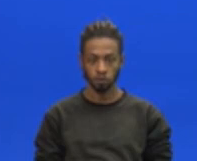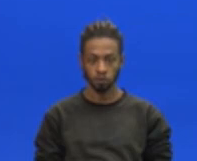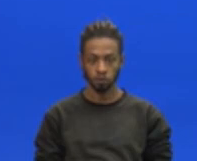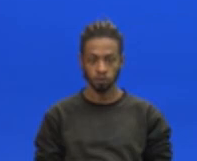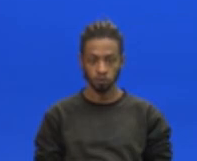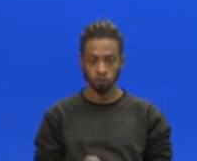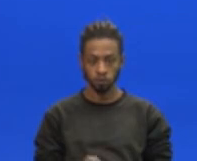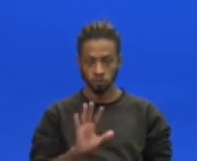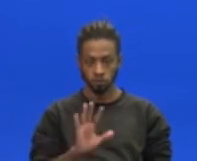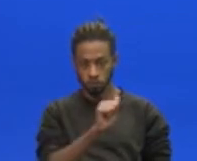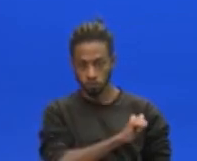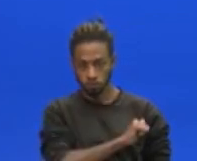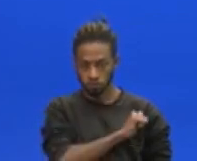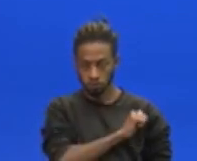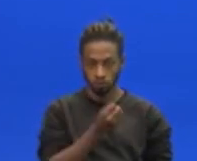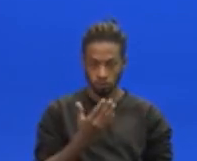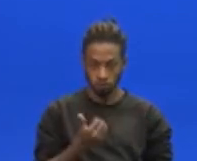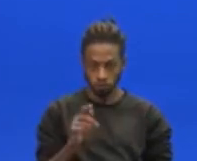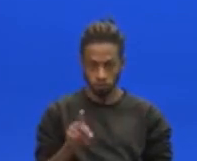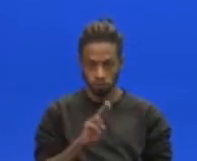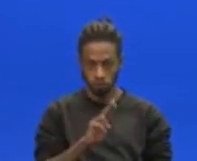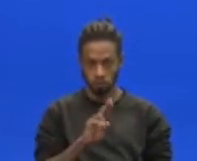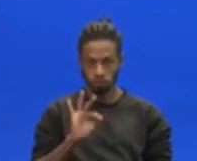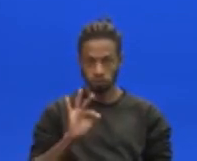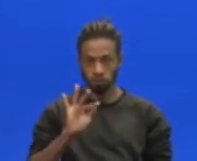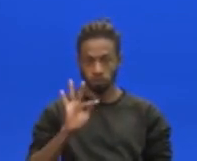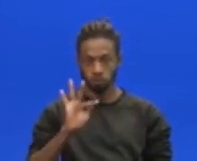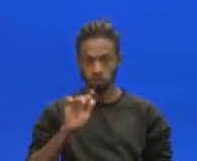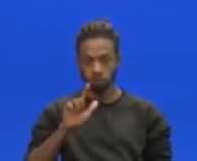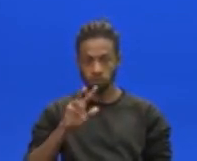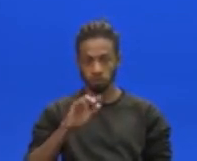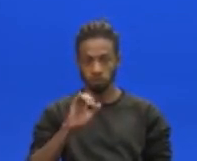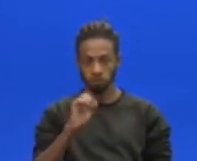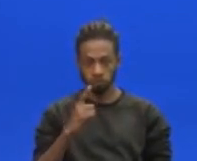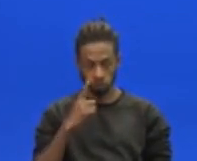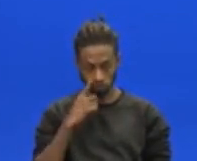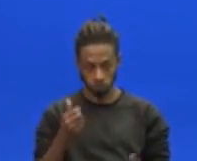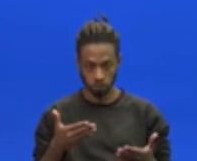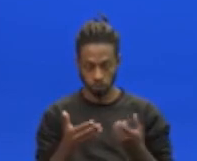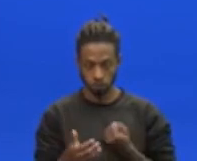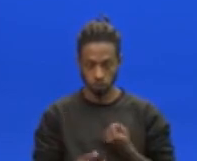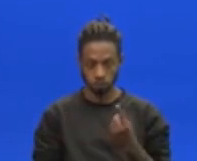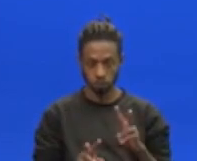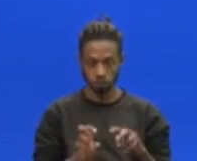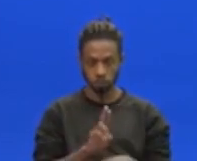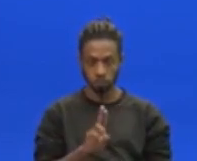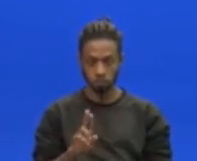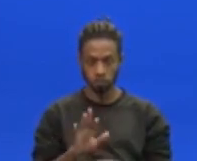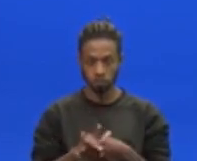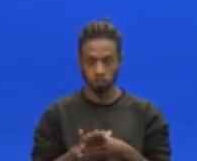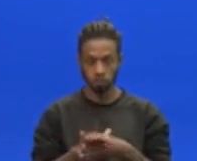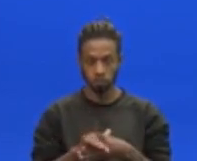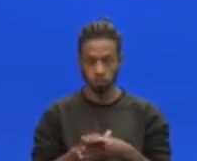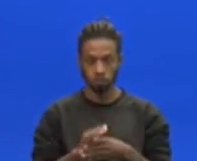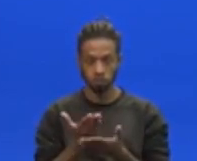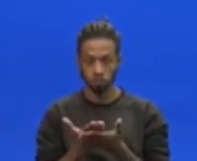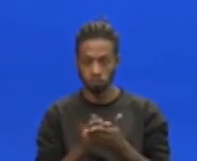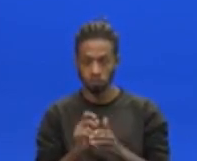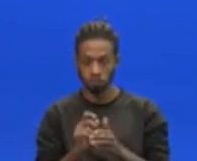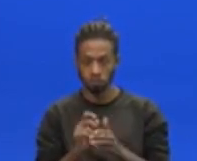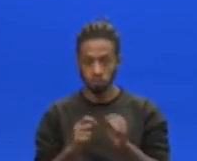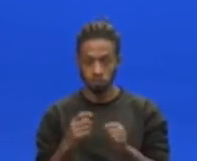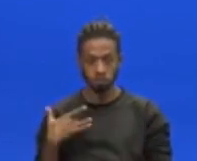Olá, aluno, tudo bem? Eu sou o professor Flávio Buratti e essa é a unidade 1 da disciplina de Epidemiologia e Saúde